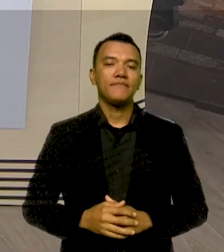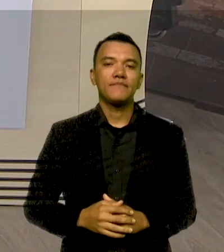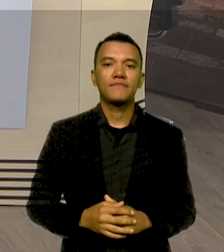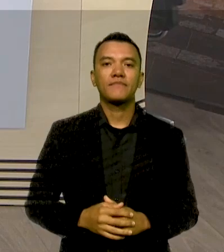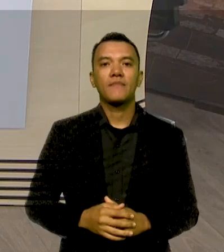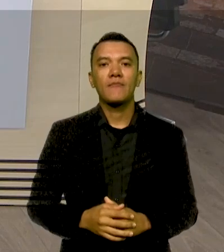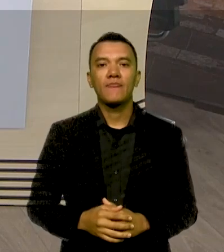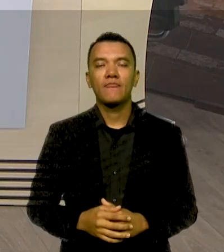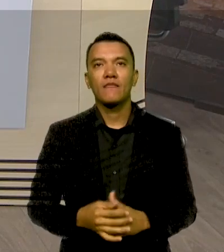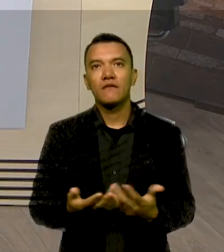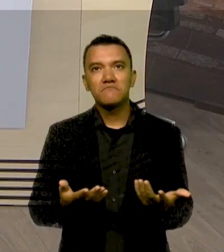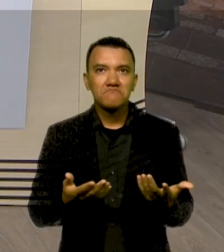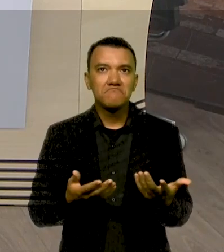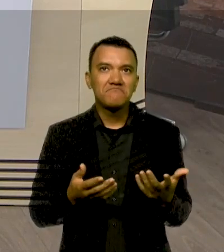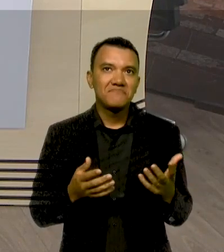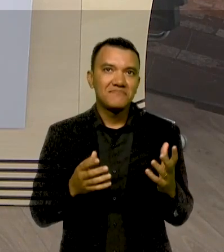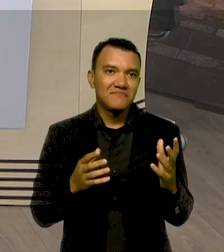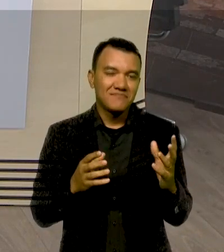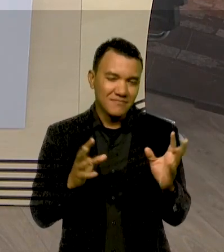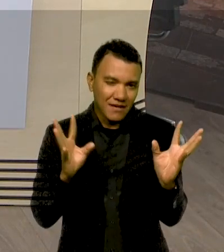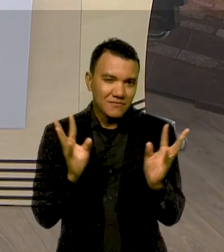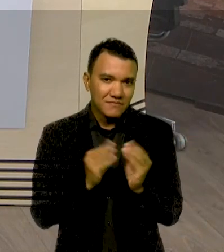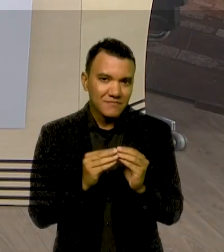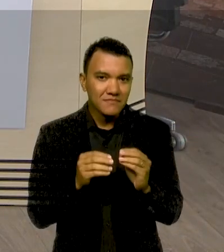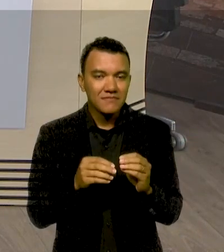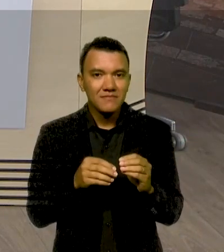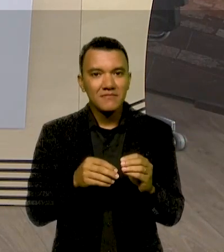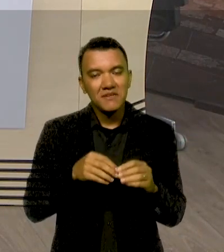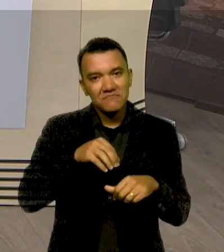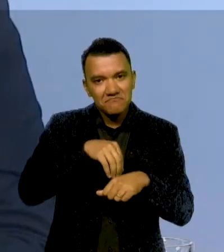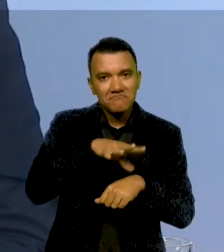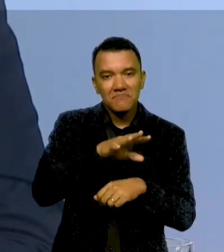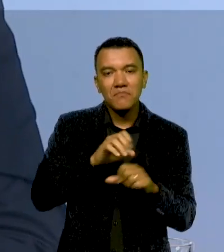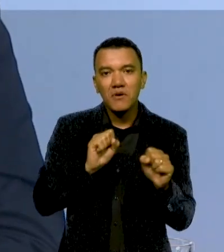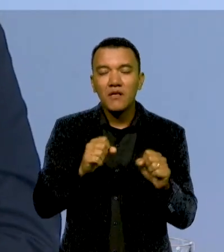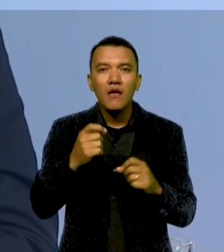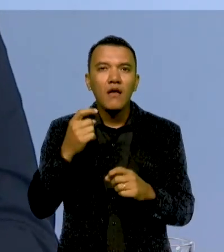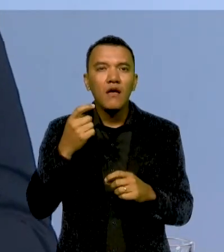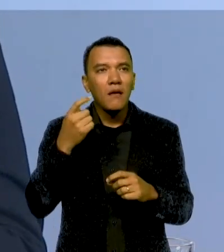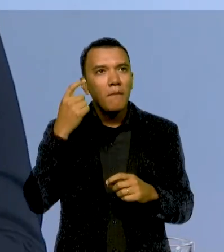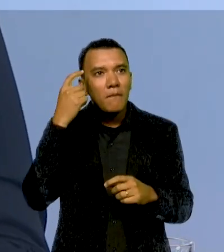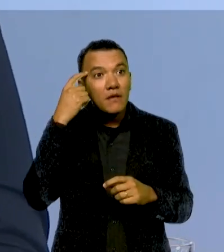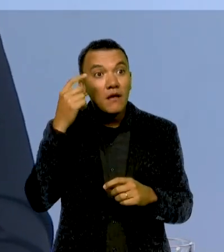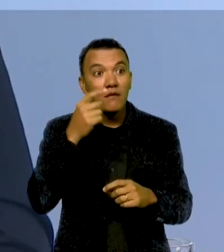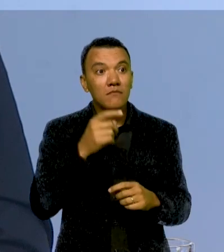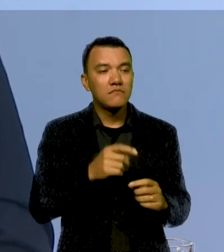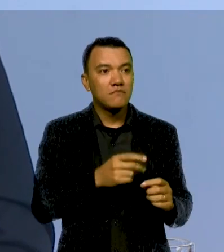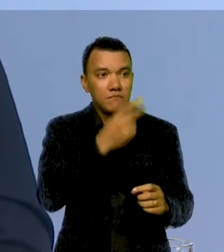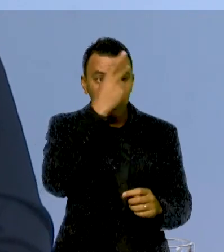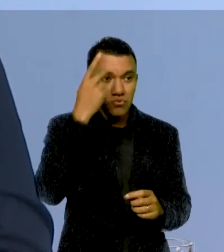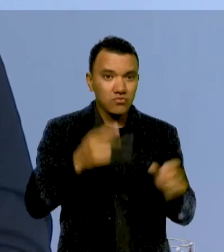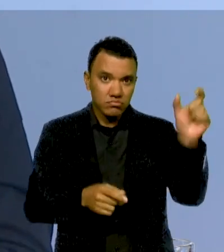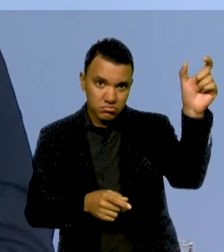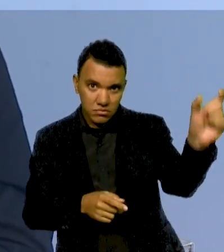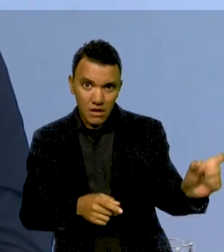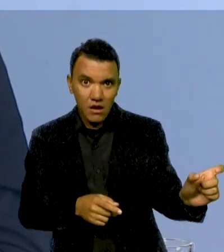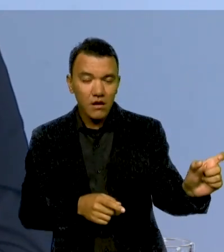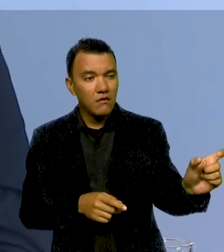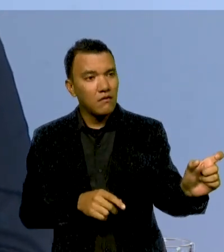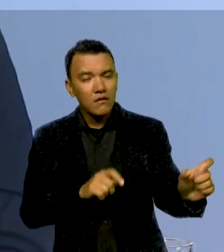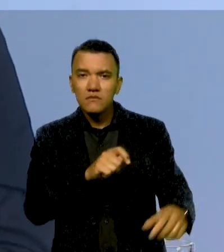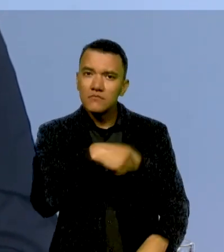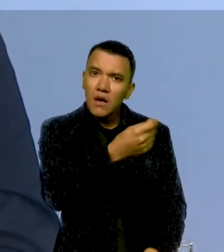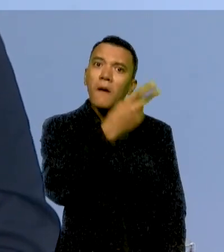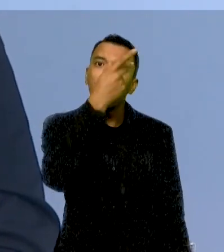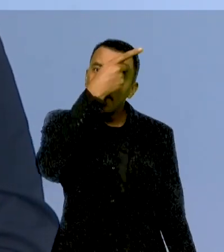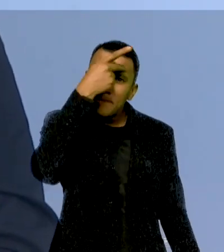posso deixar como consideração final é que a gente busque cada vez mais pensar no outro como uma pessoa. Sabe assim, pensar na pessoa